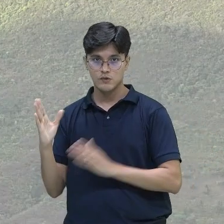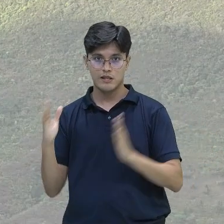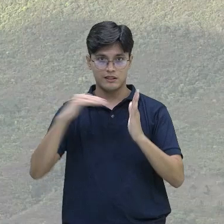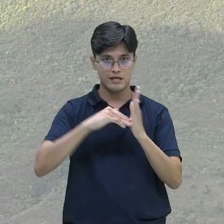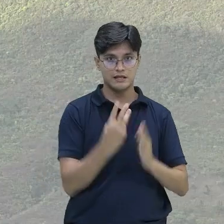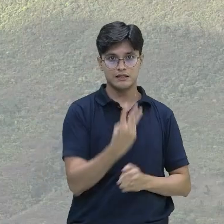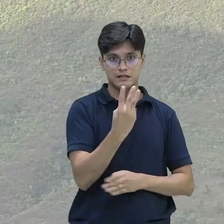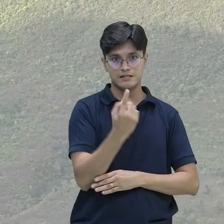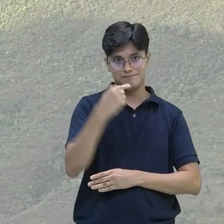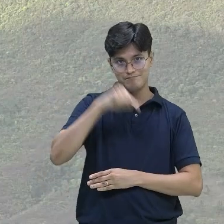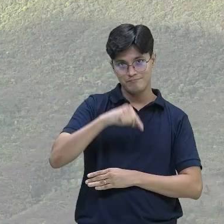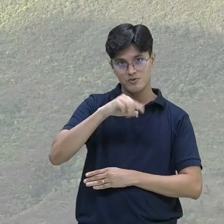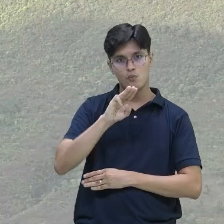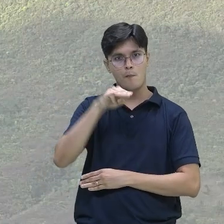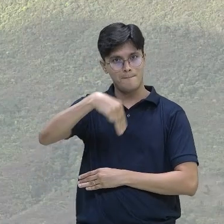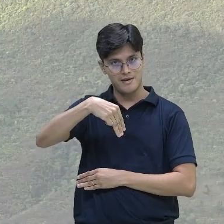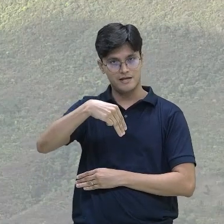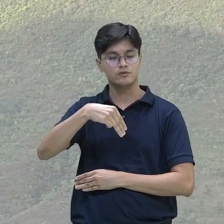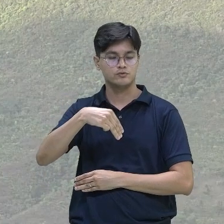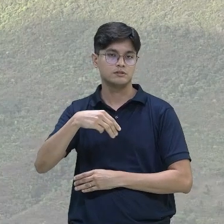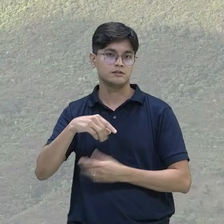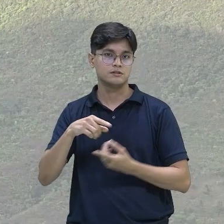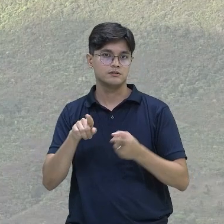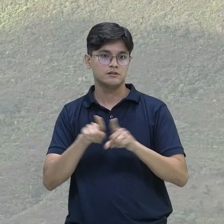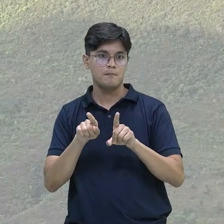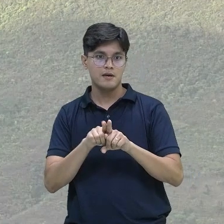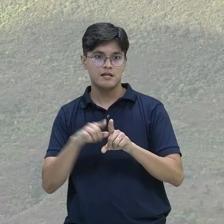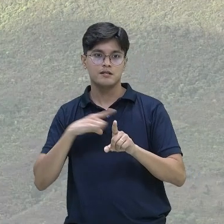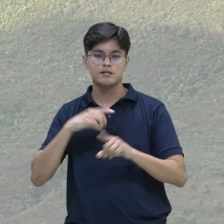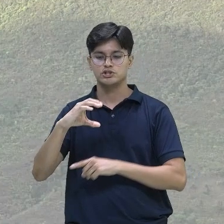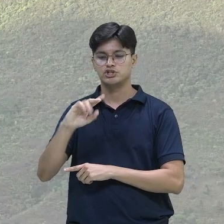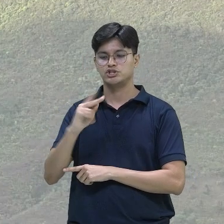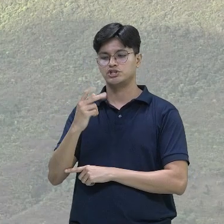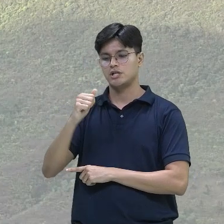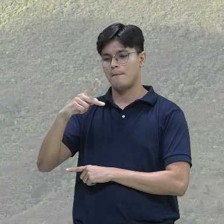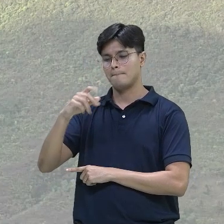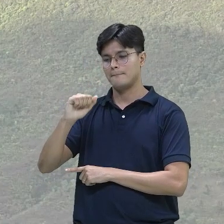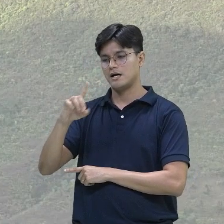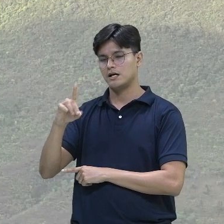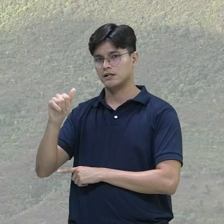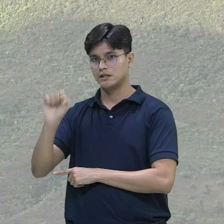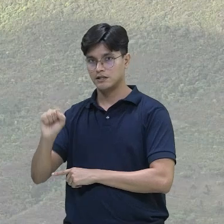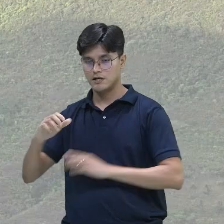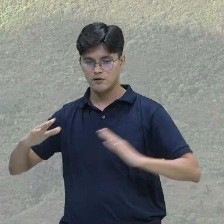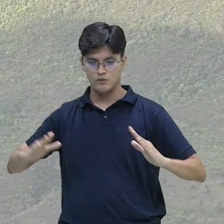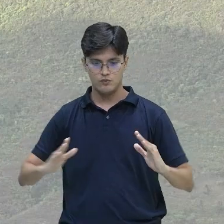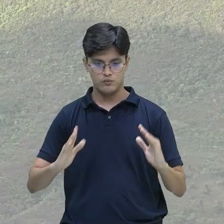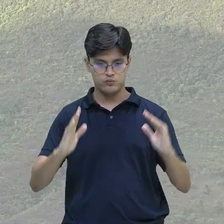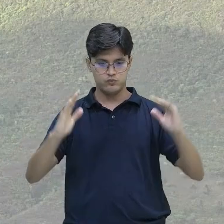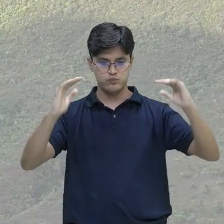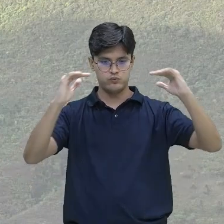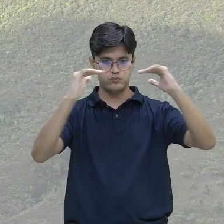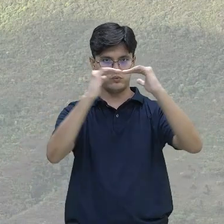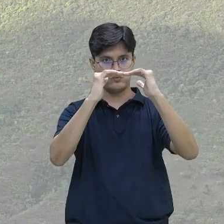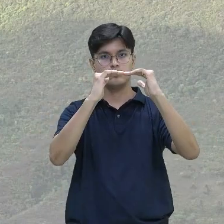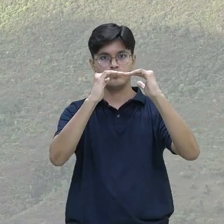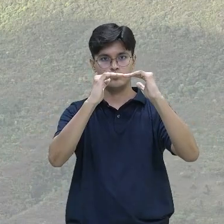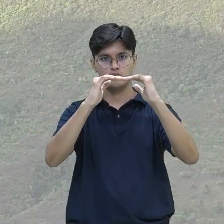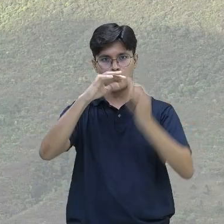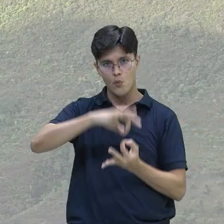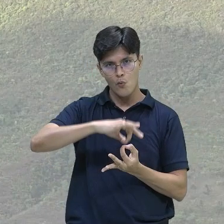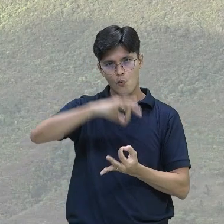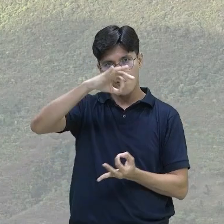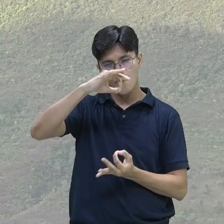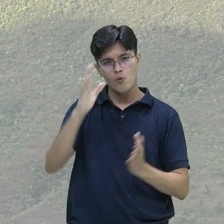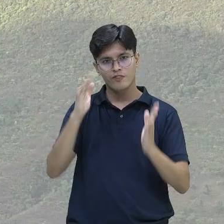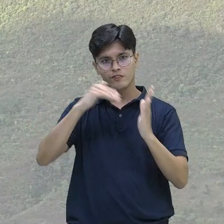essa variação entre a altitude. Já as chapadas a gente tem acima de 600 metros, tá bom? E são constituídas